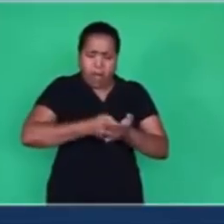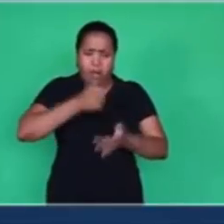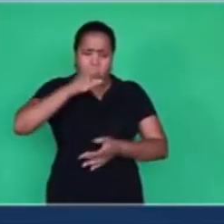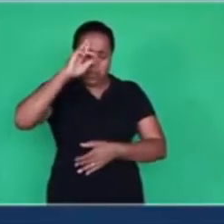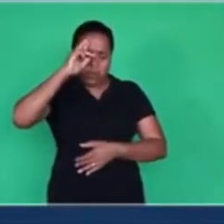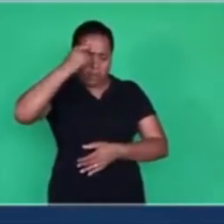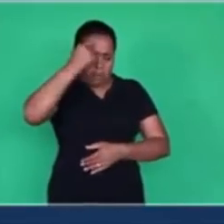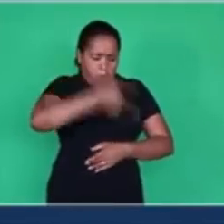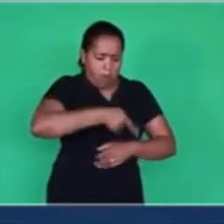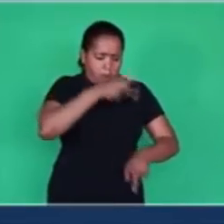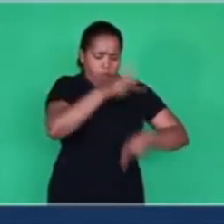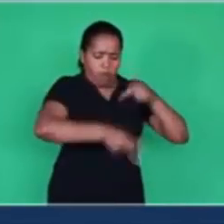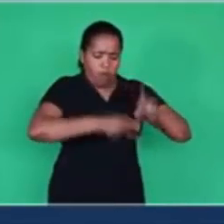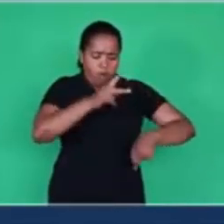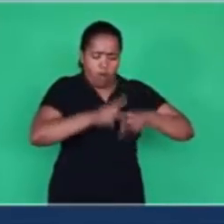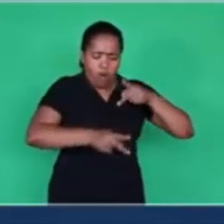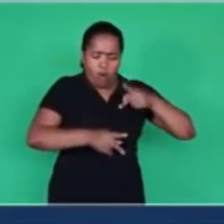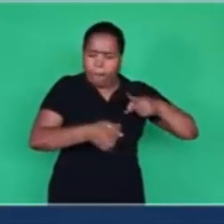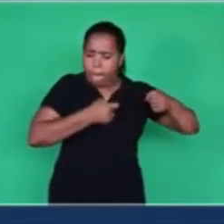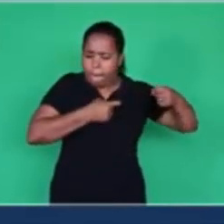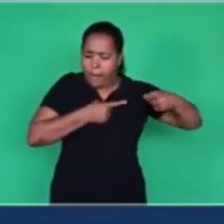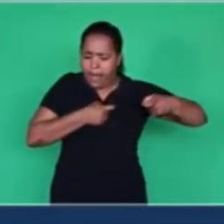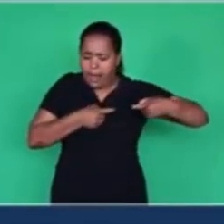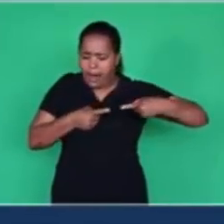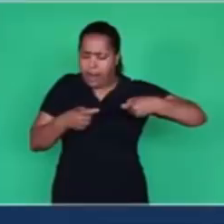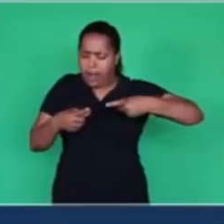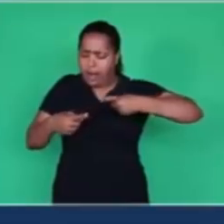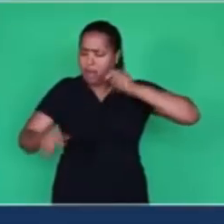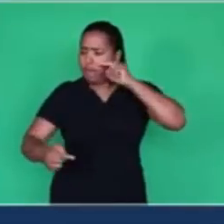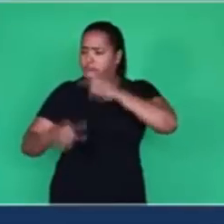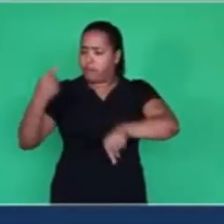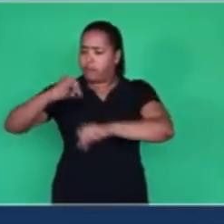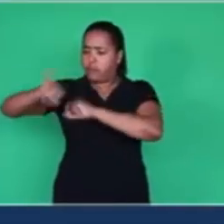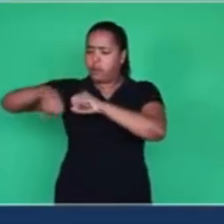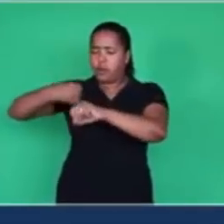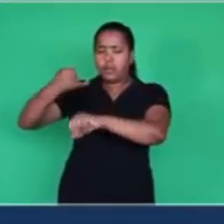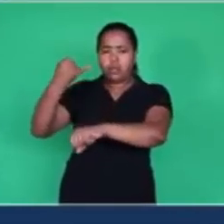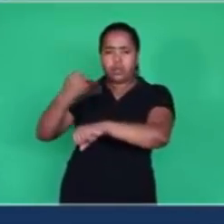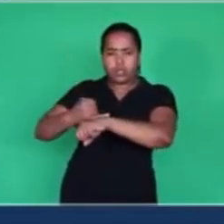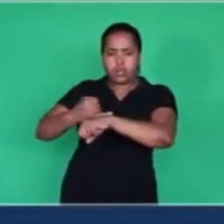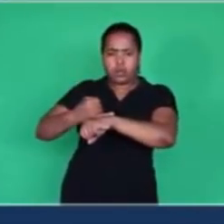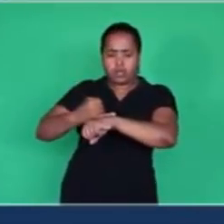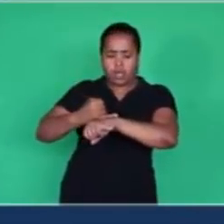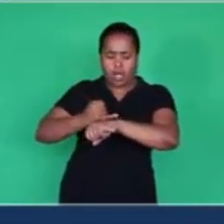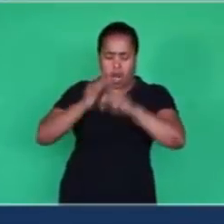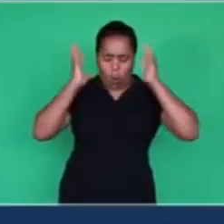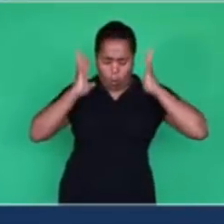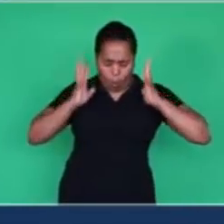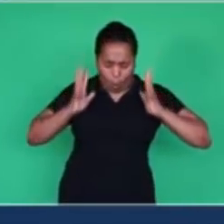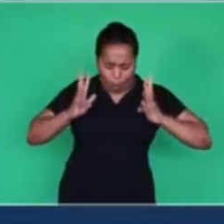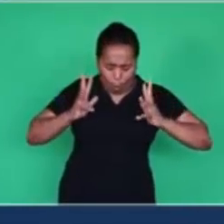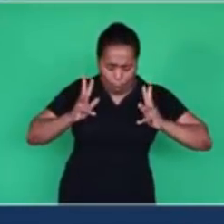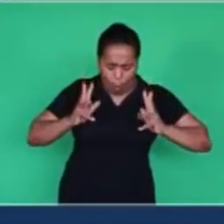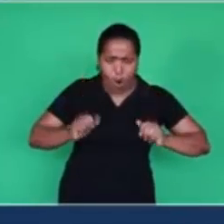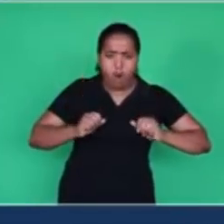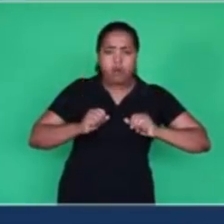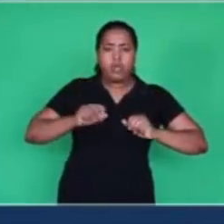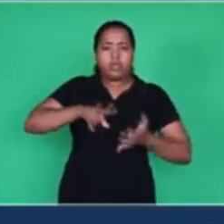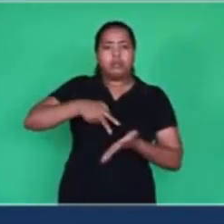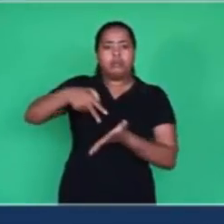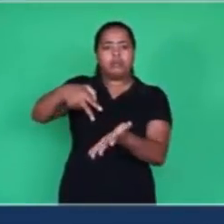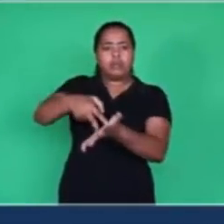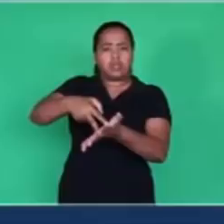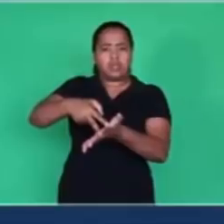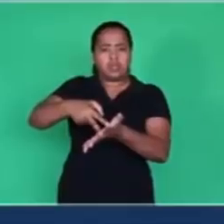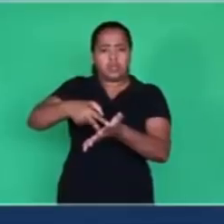que guerrearam contra Jerusalém. A sua carne será consumida, estando eles de pé. De pé. Eles